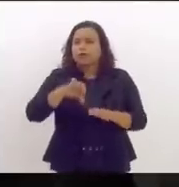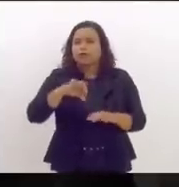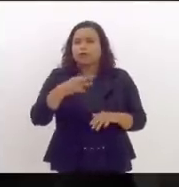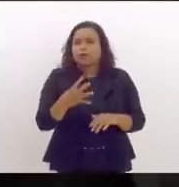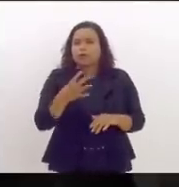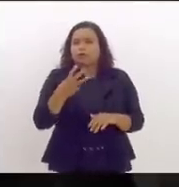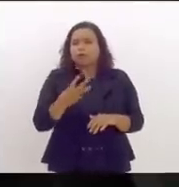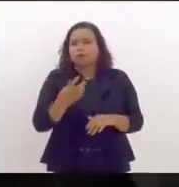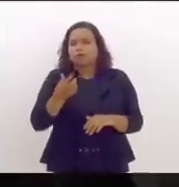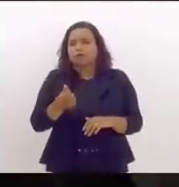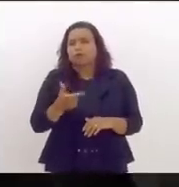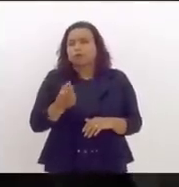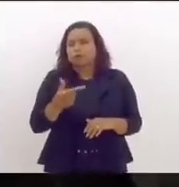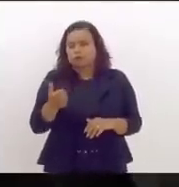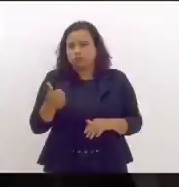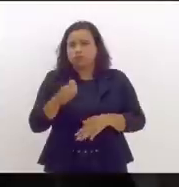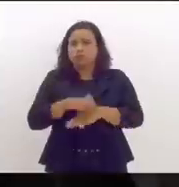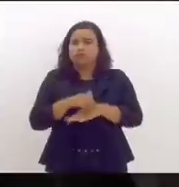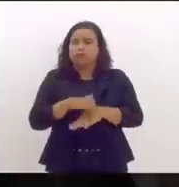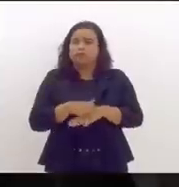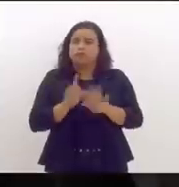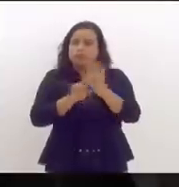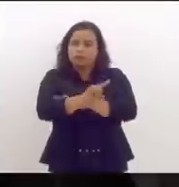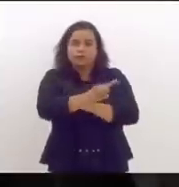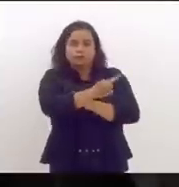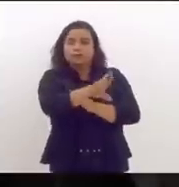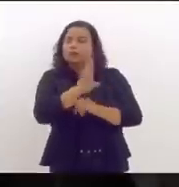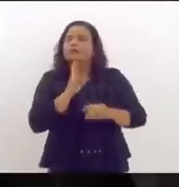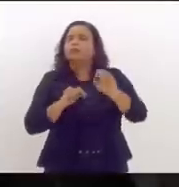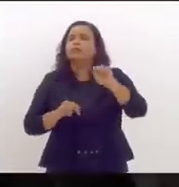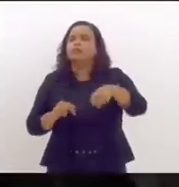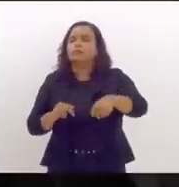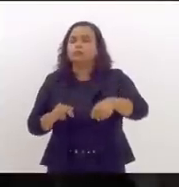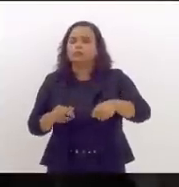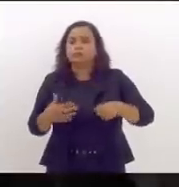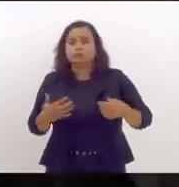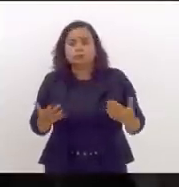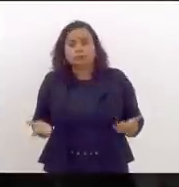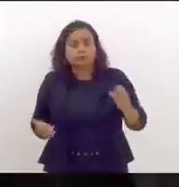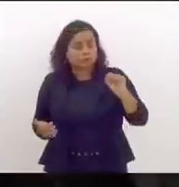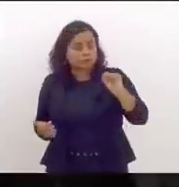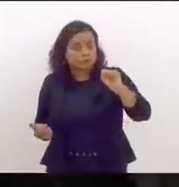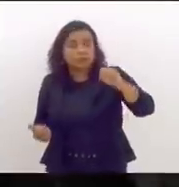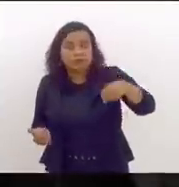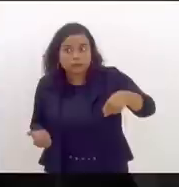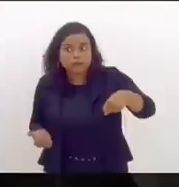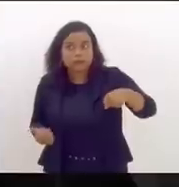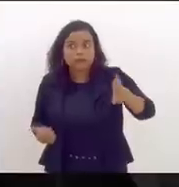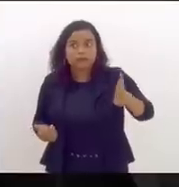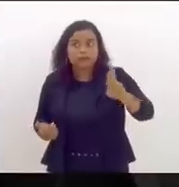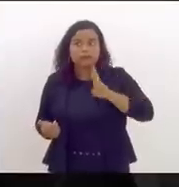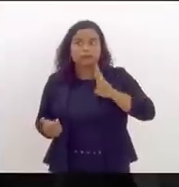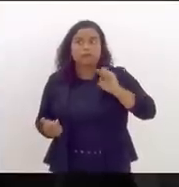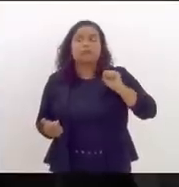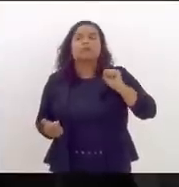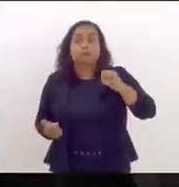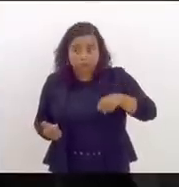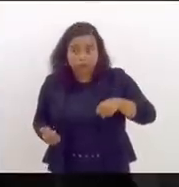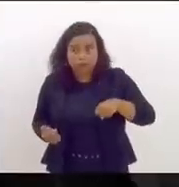9436 de 21 e a resposta foi sim a resposta foi sim